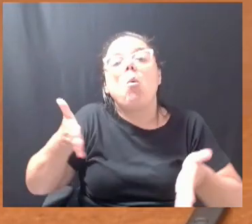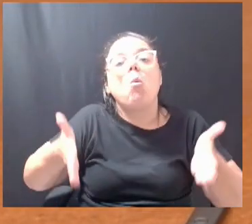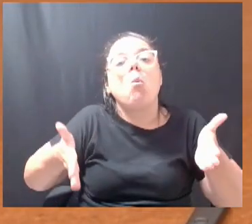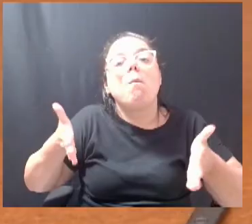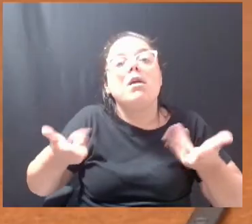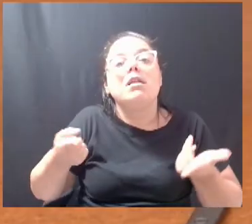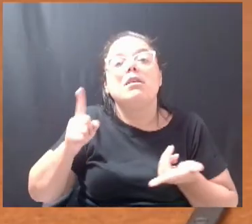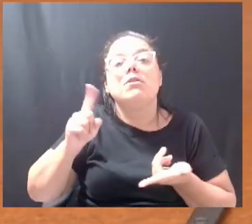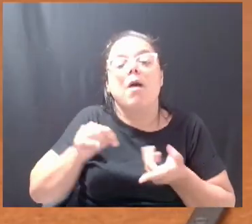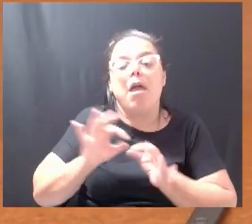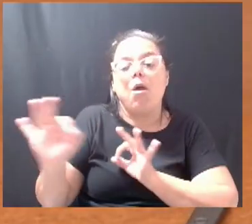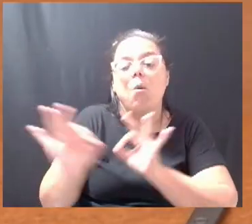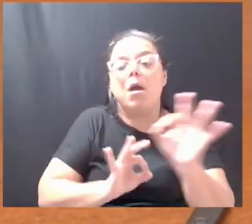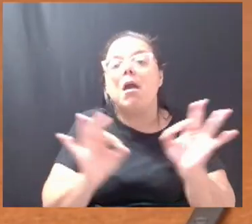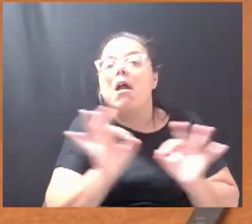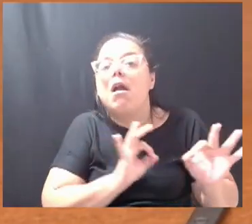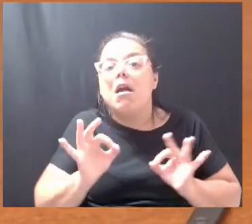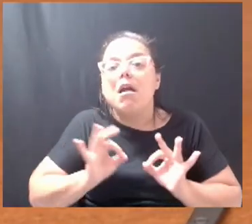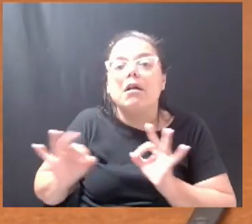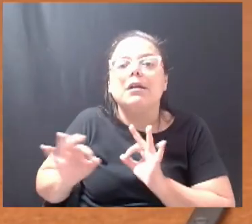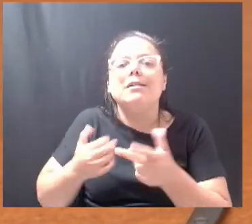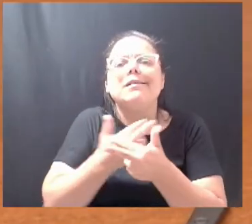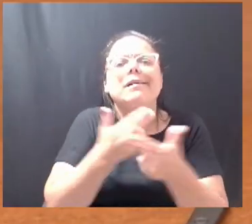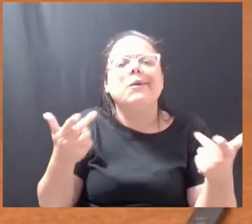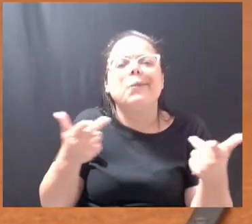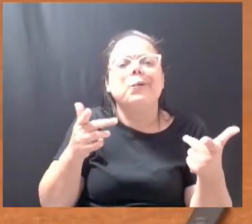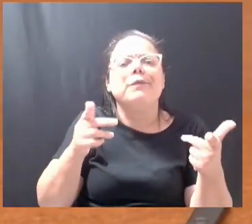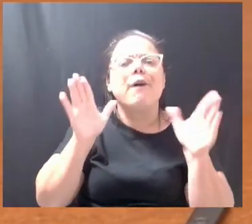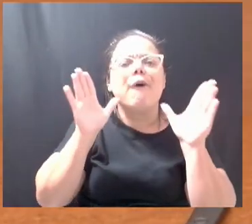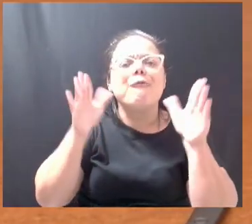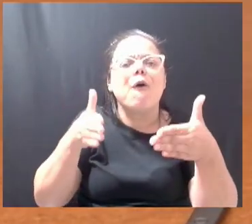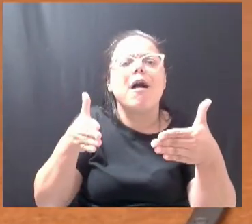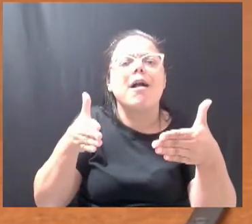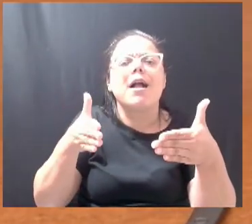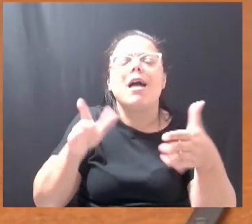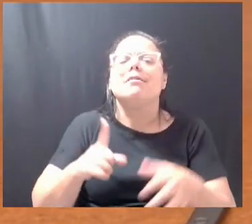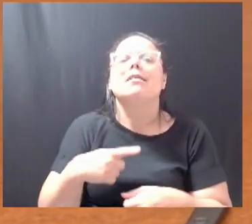organizar algo no sentido de que a gente vai